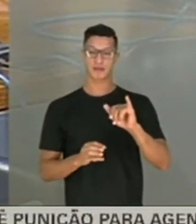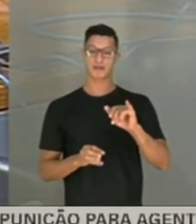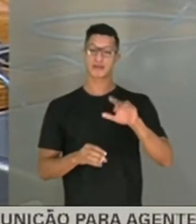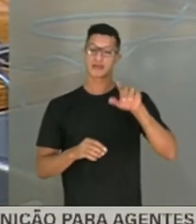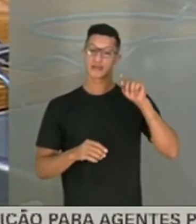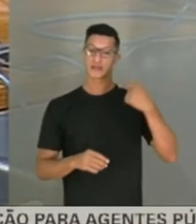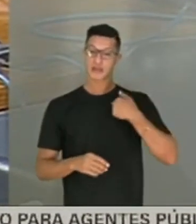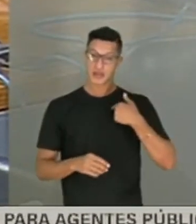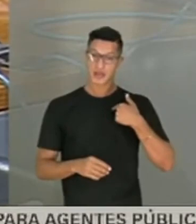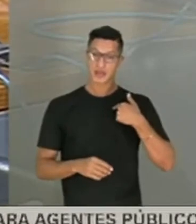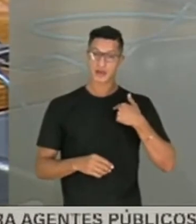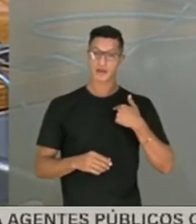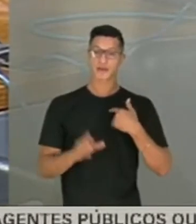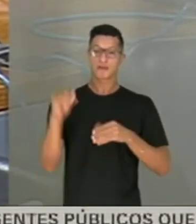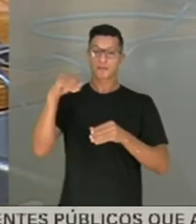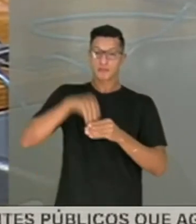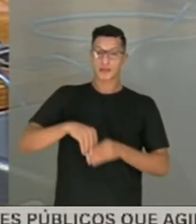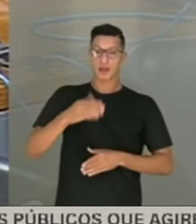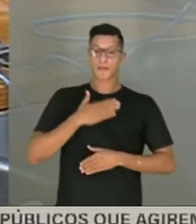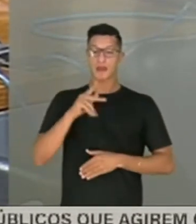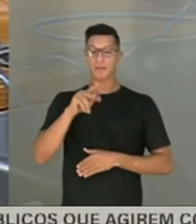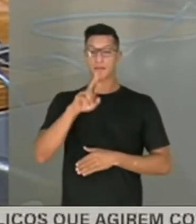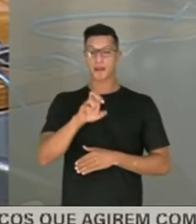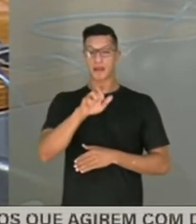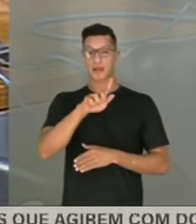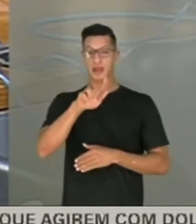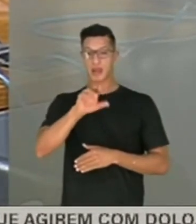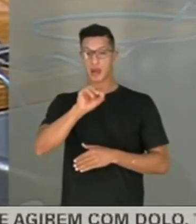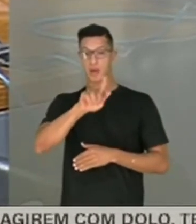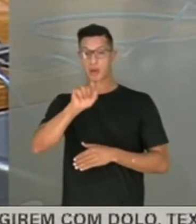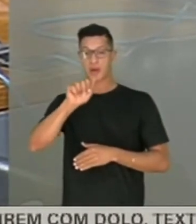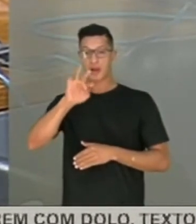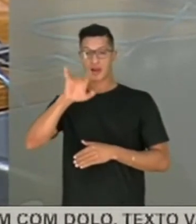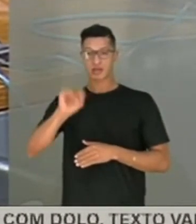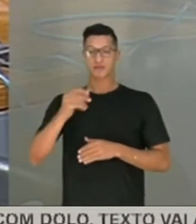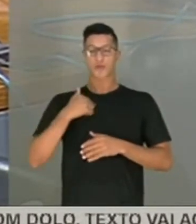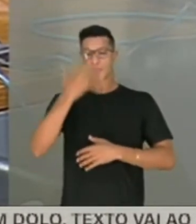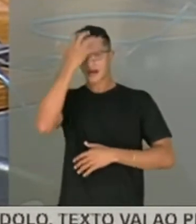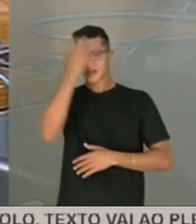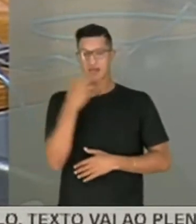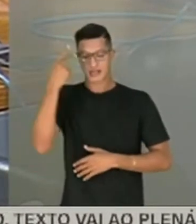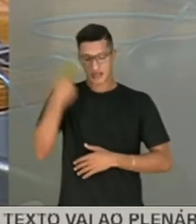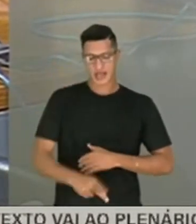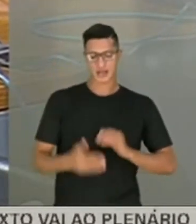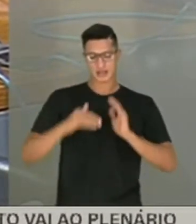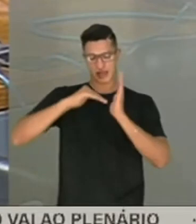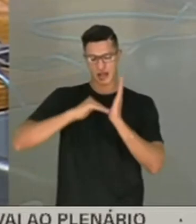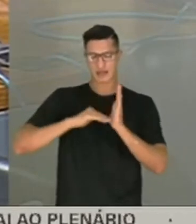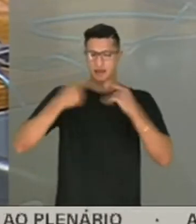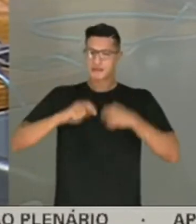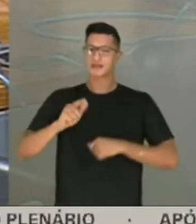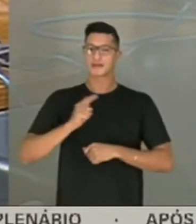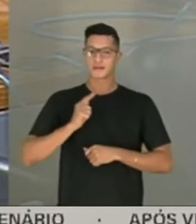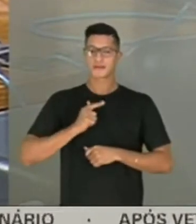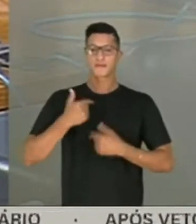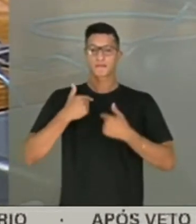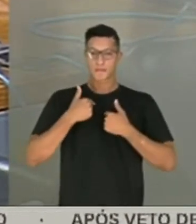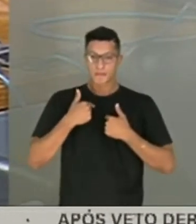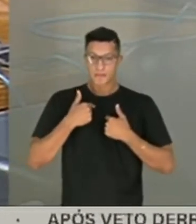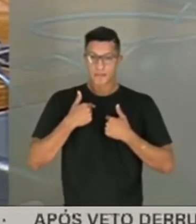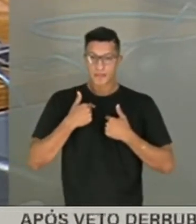e eu dentro das minhas prerrogativas e com a seriedade que esta casa precisa ter